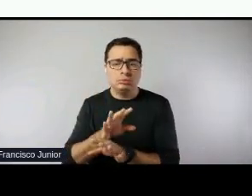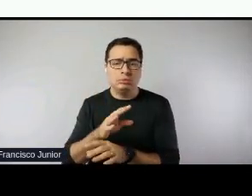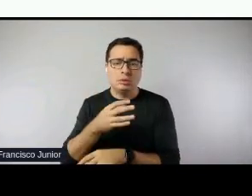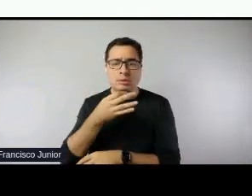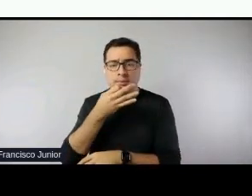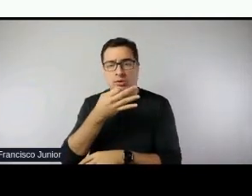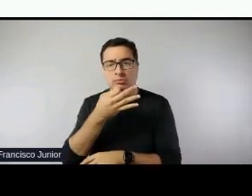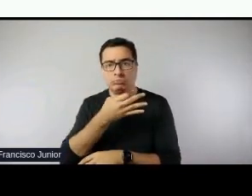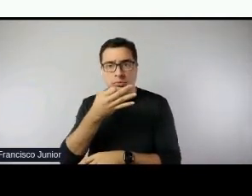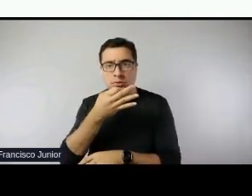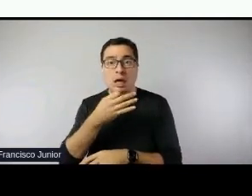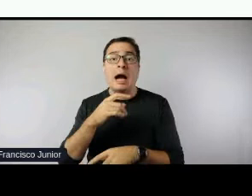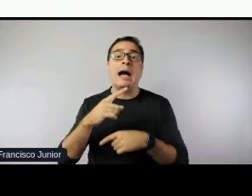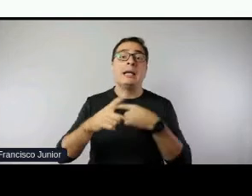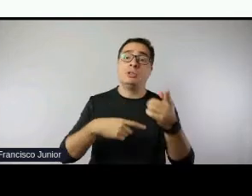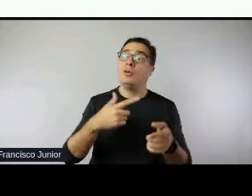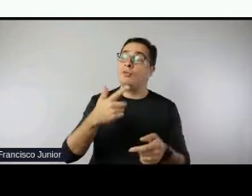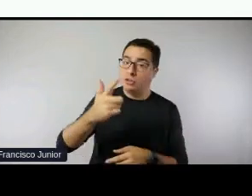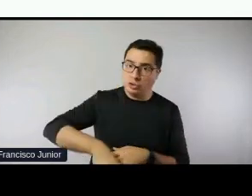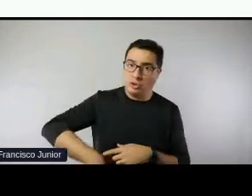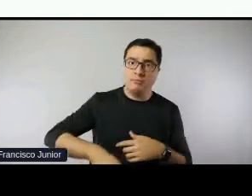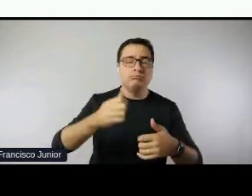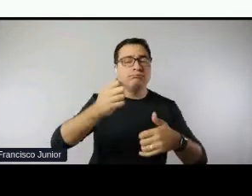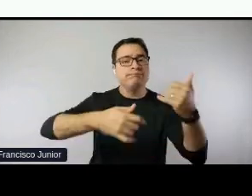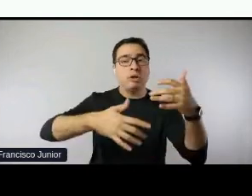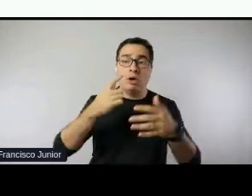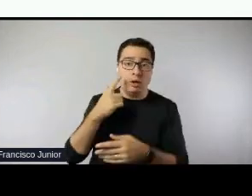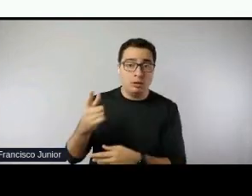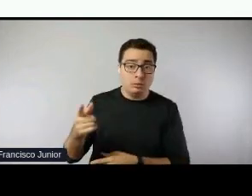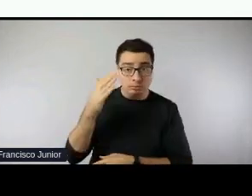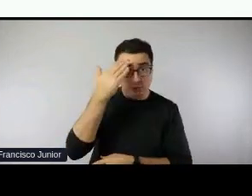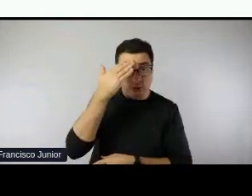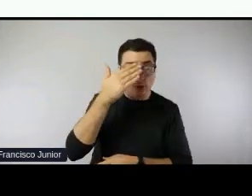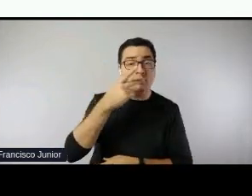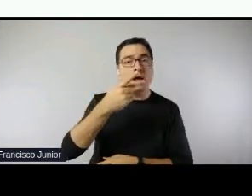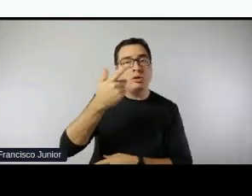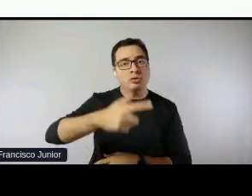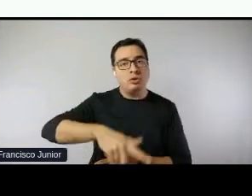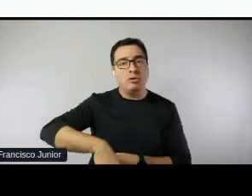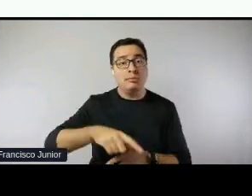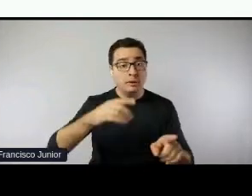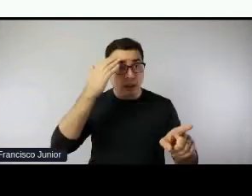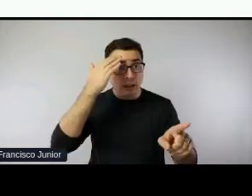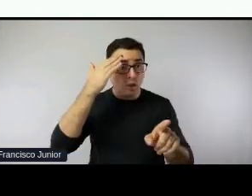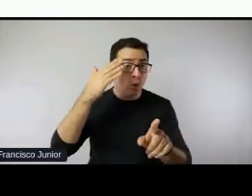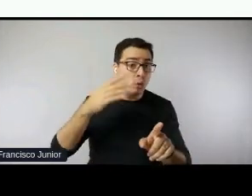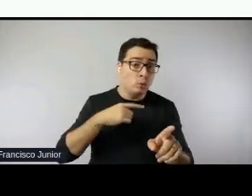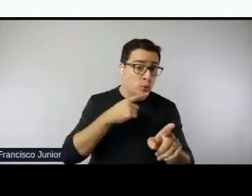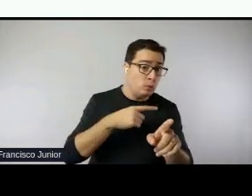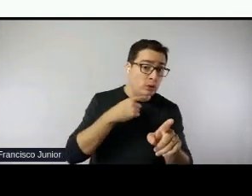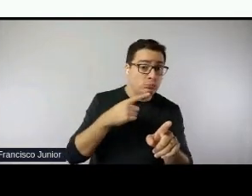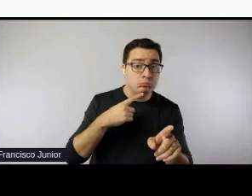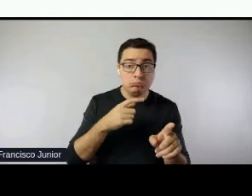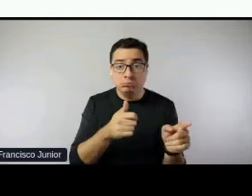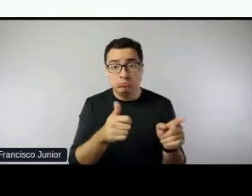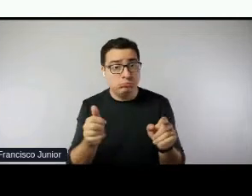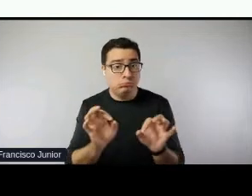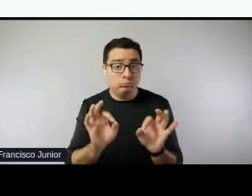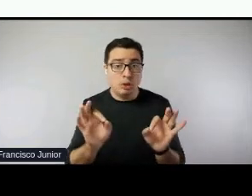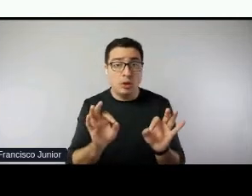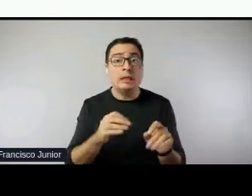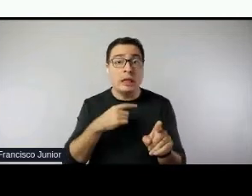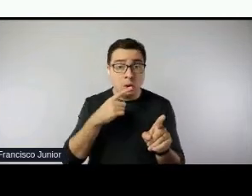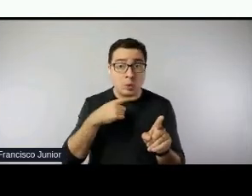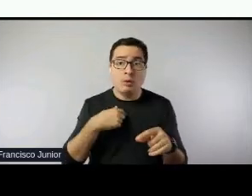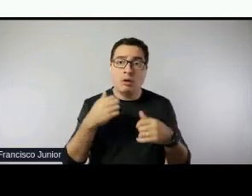e eu repito aquilo que ele falou para o time e pergunto se tem dúvidas ou não. Quando tem dúvidas, eu explico.